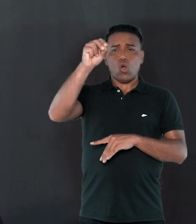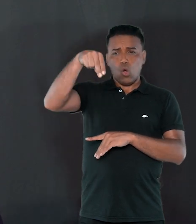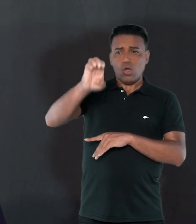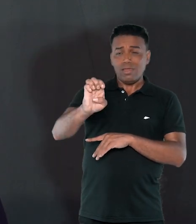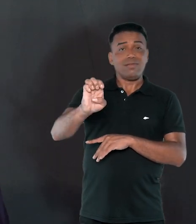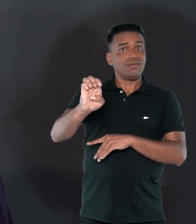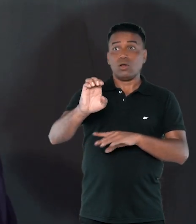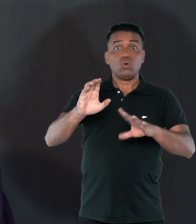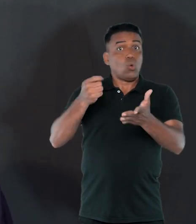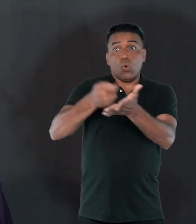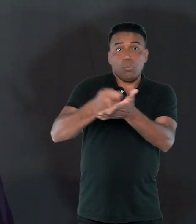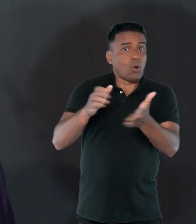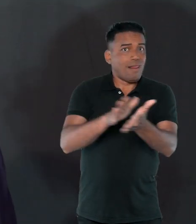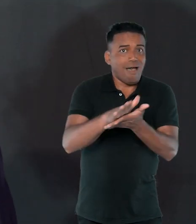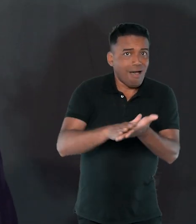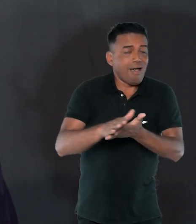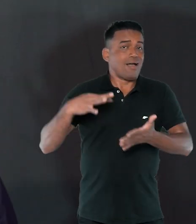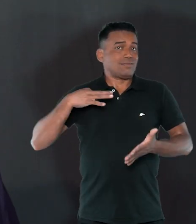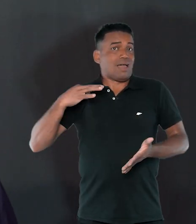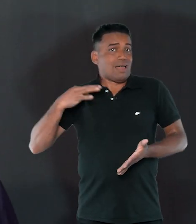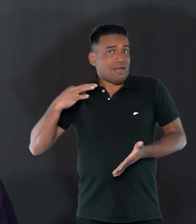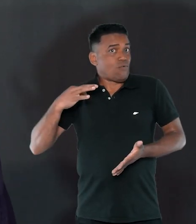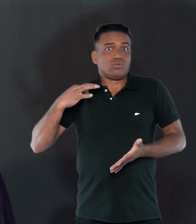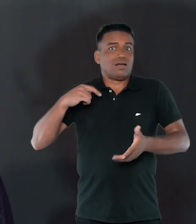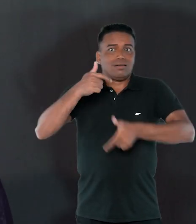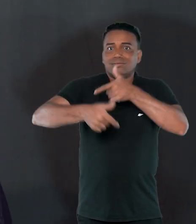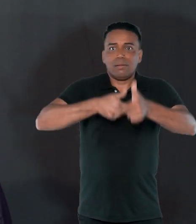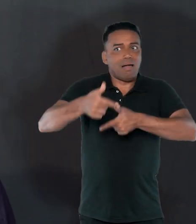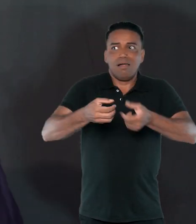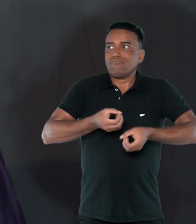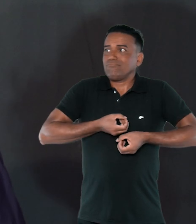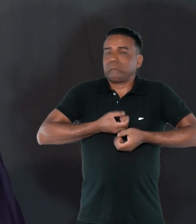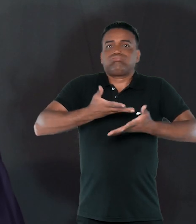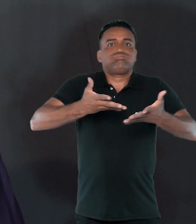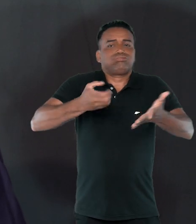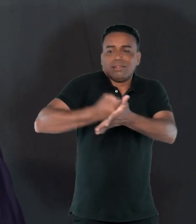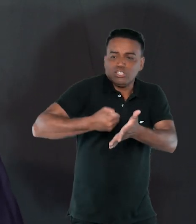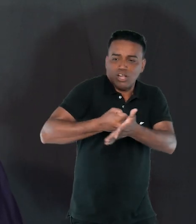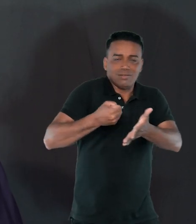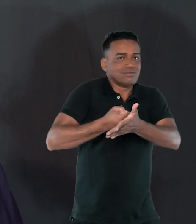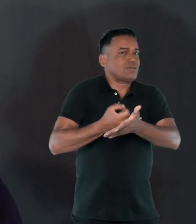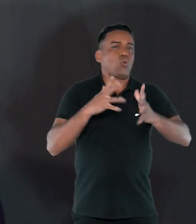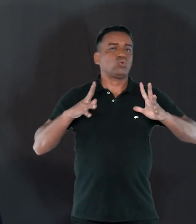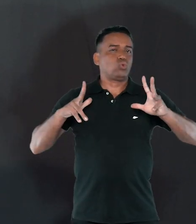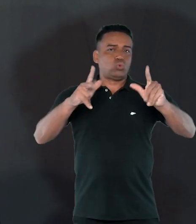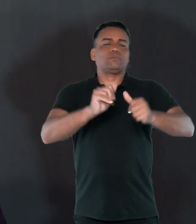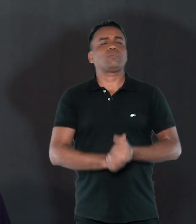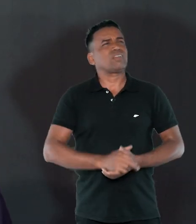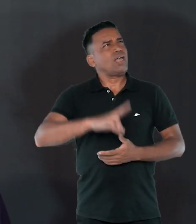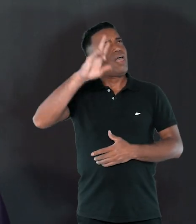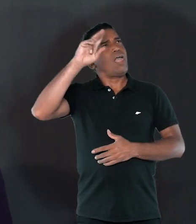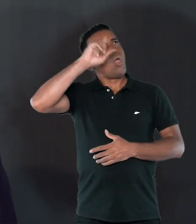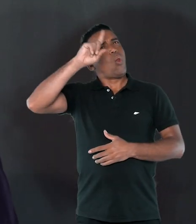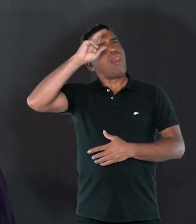Ninguém cobrou nada, a agência também. Foi um trabalho muito bonito de uma entrega. Né? E eu me lembro de fazer um